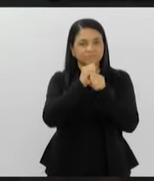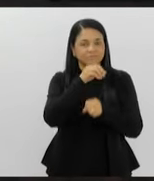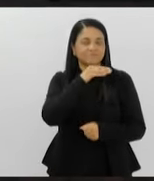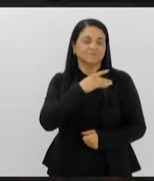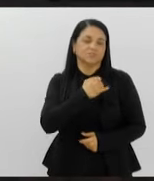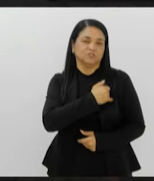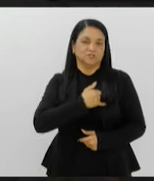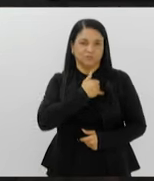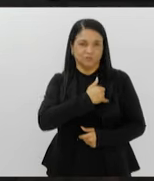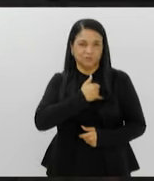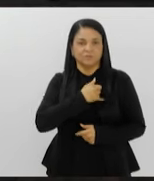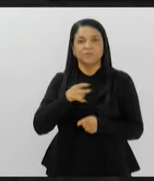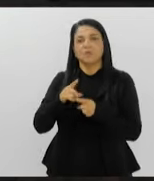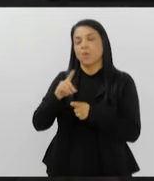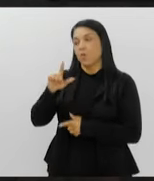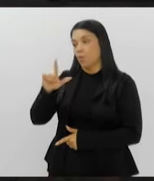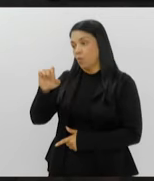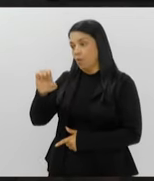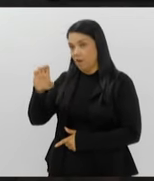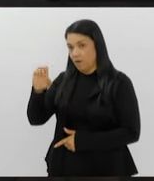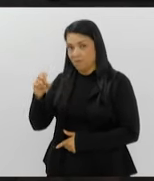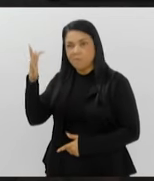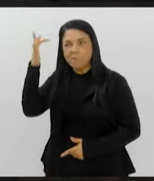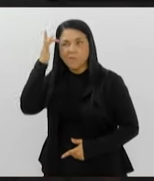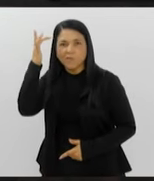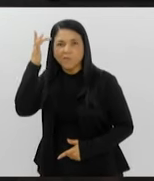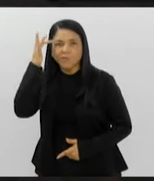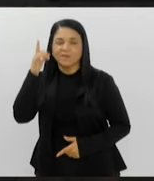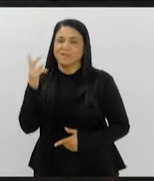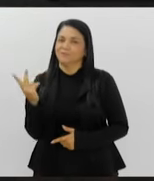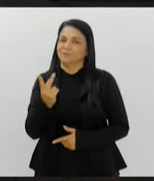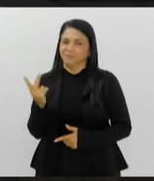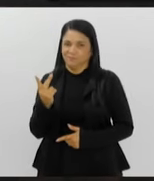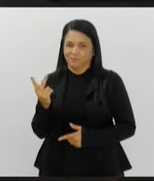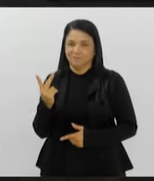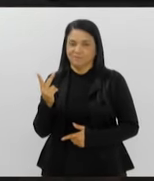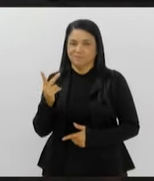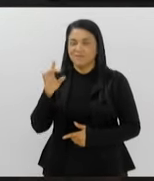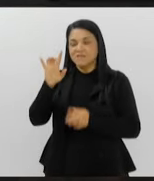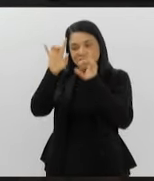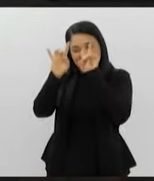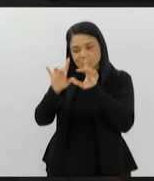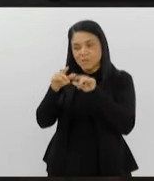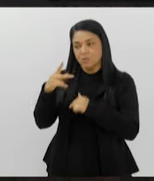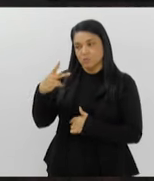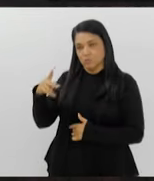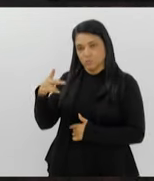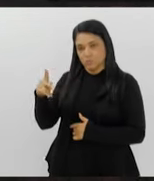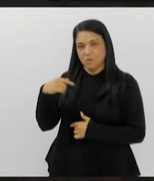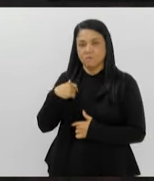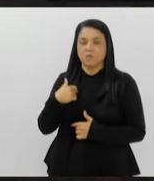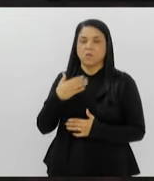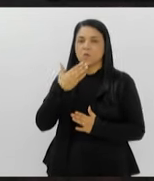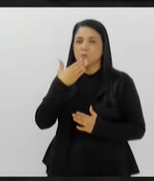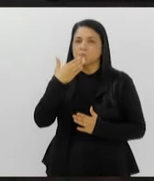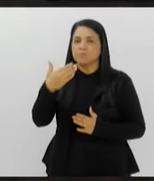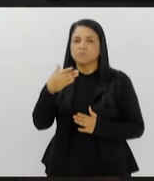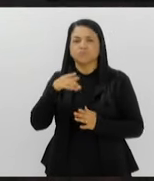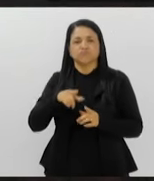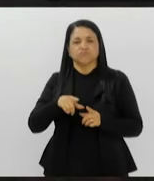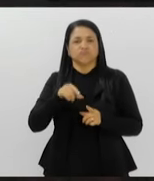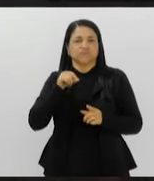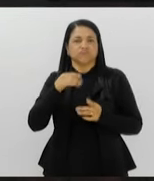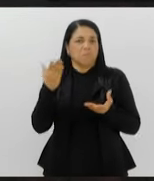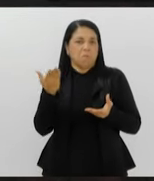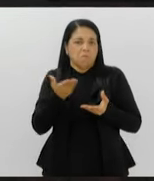Parabenizei também, Léo, pela maturidade de vocês dois, em especial da tua, em optar por não recorrer, em respeitar a soberania